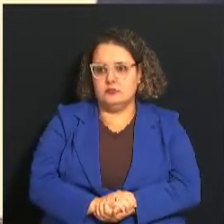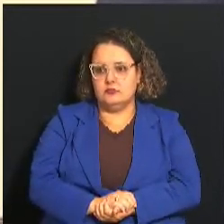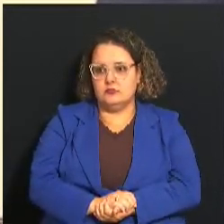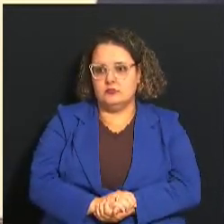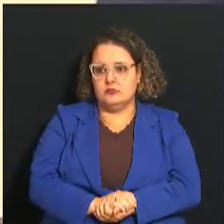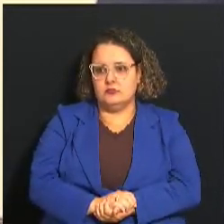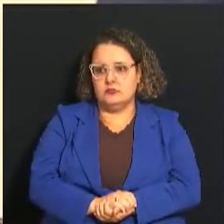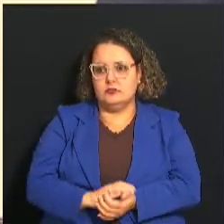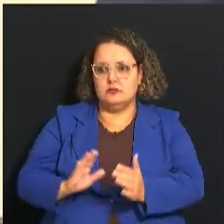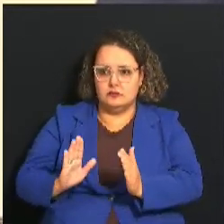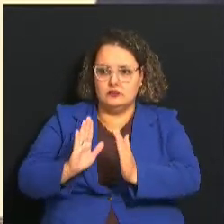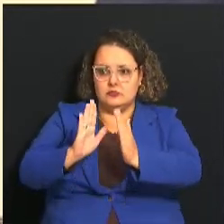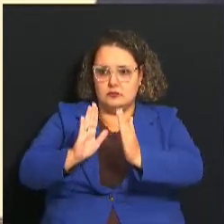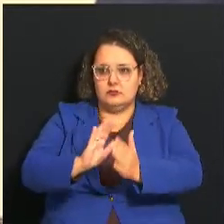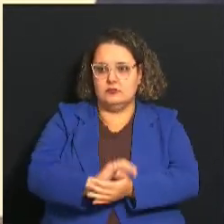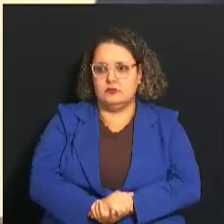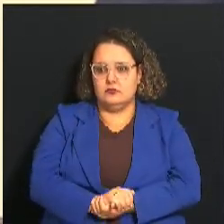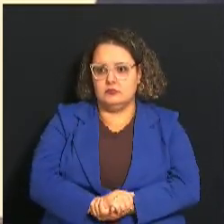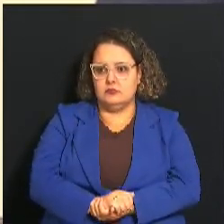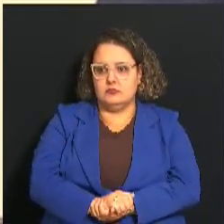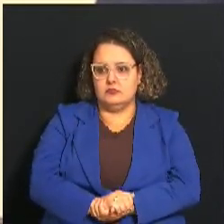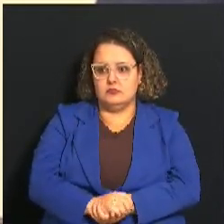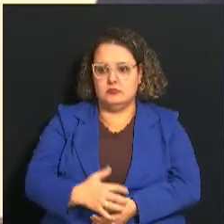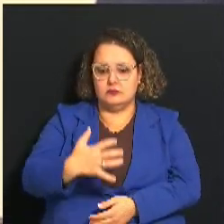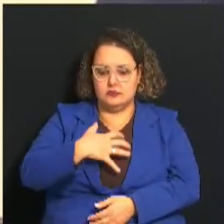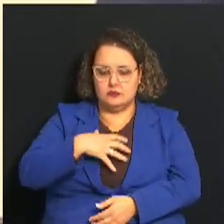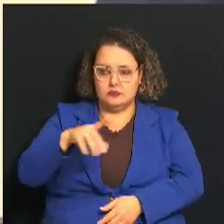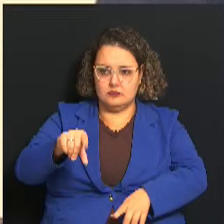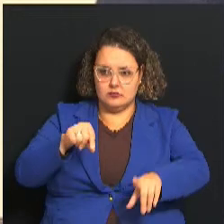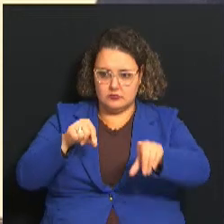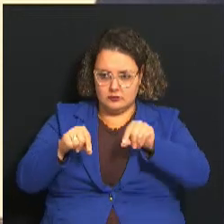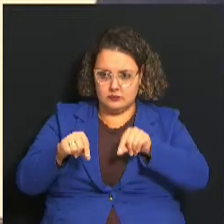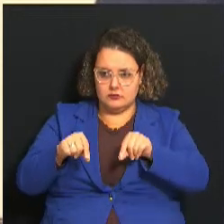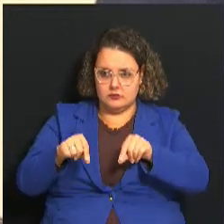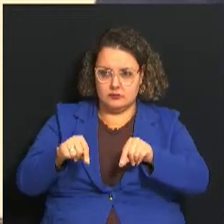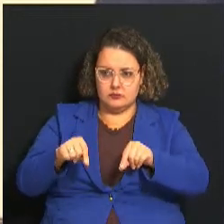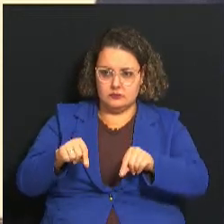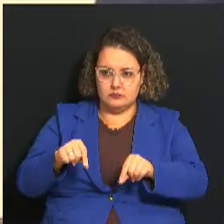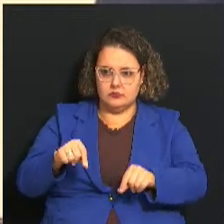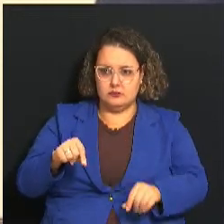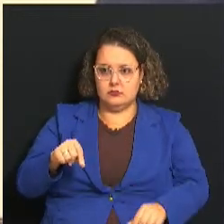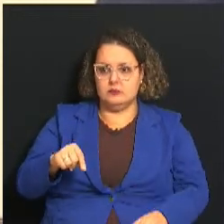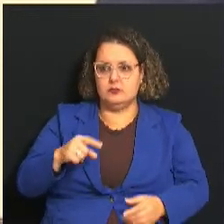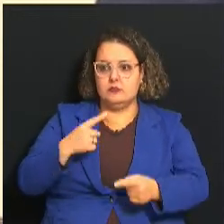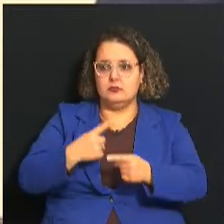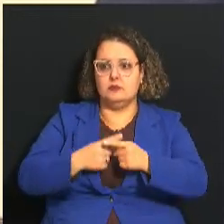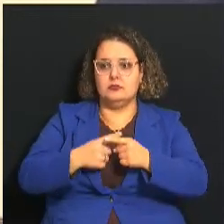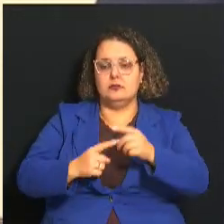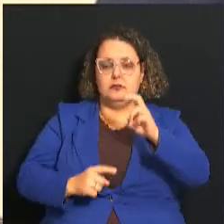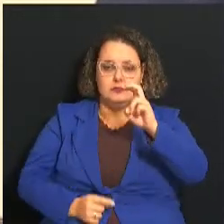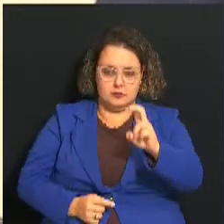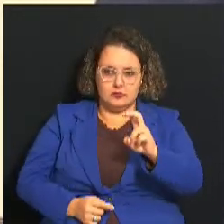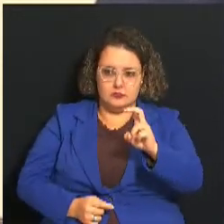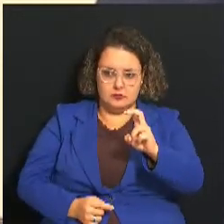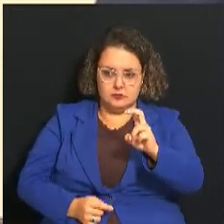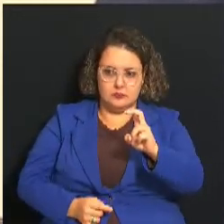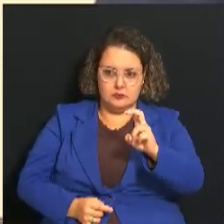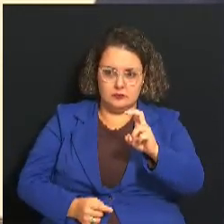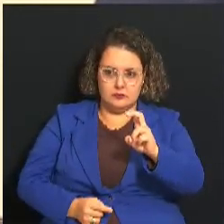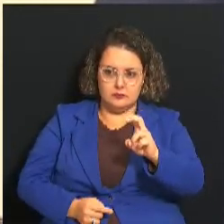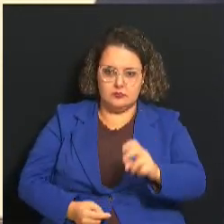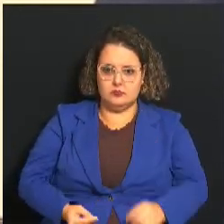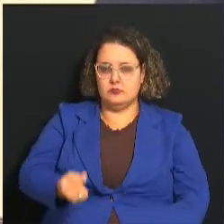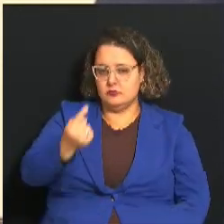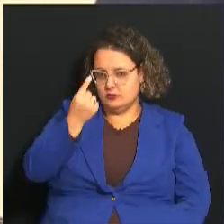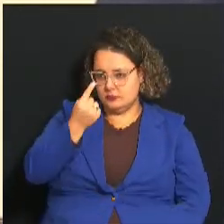frente. A forma de escolha, Ronaldo, primeiro, Letícia, por que 5? Na verdade, só uma